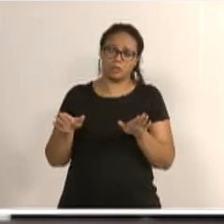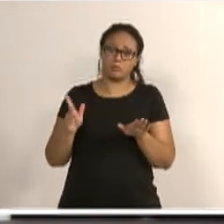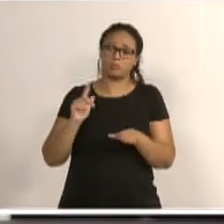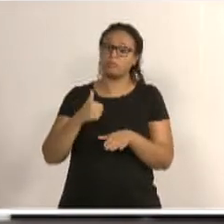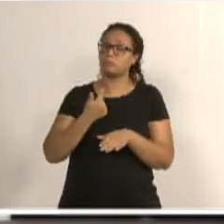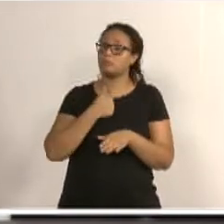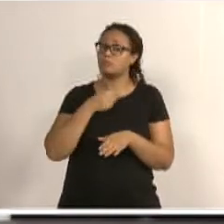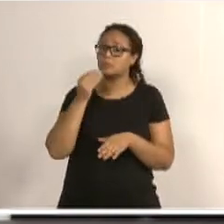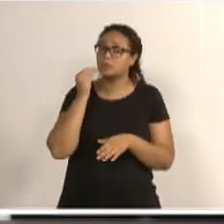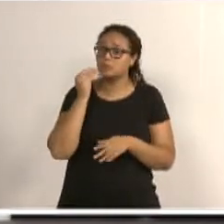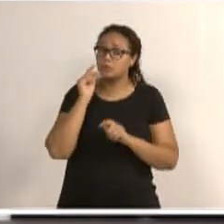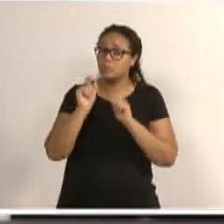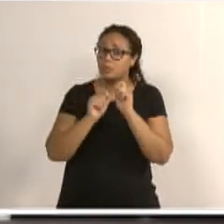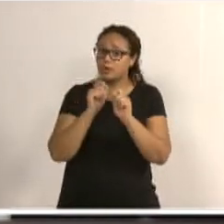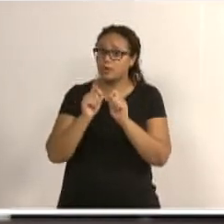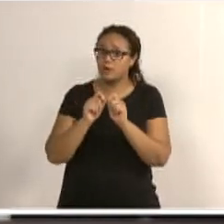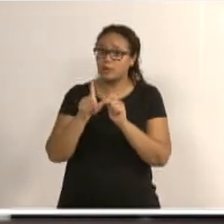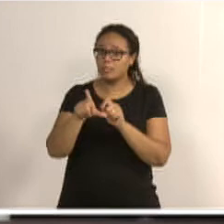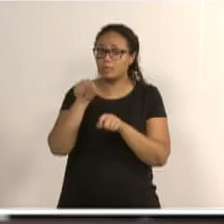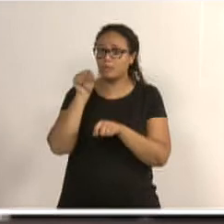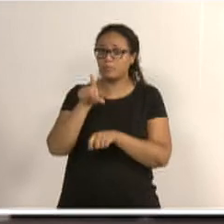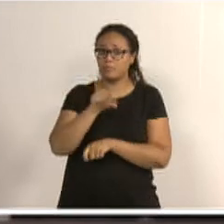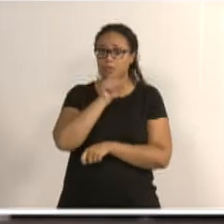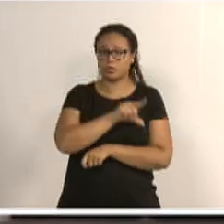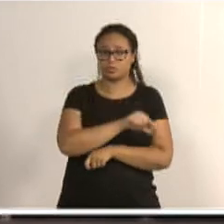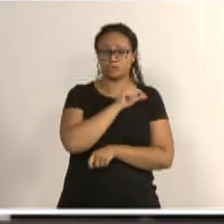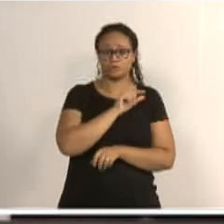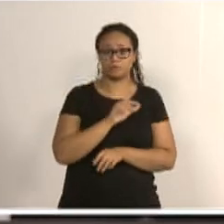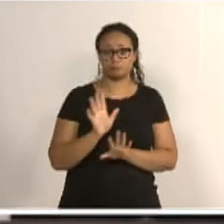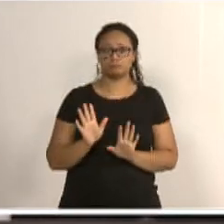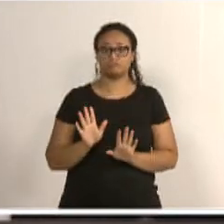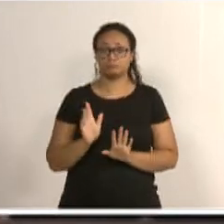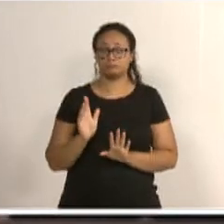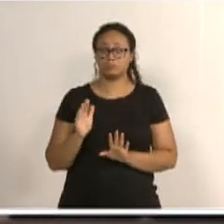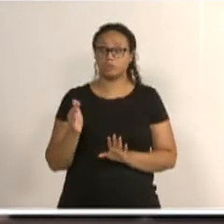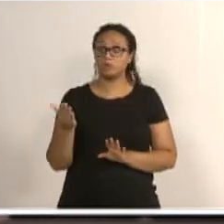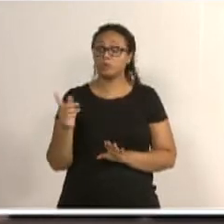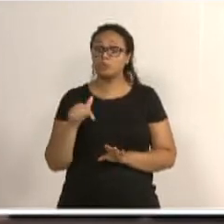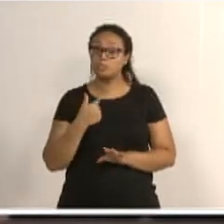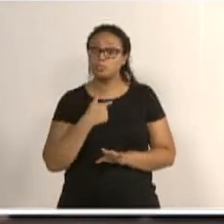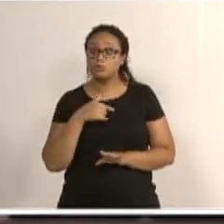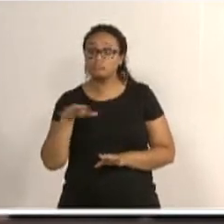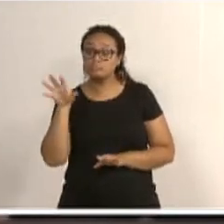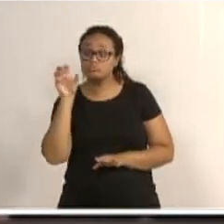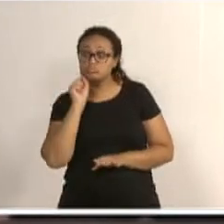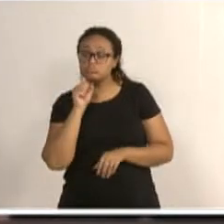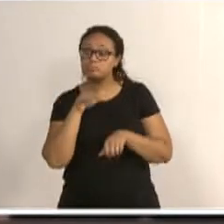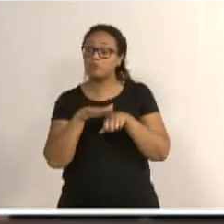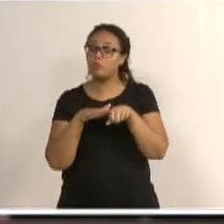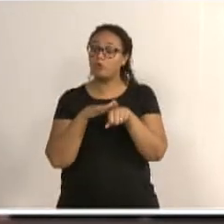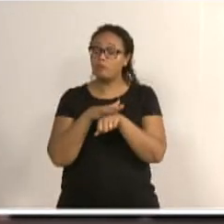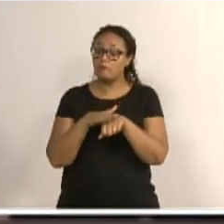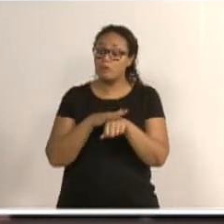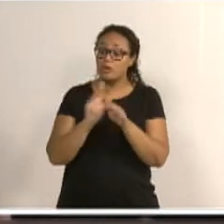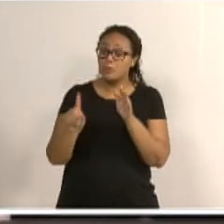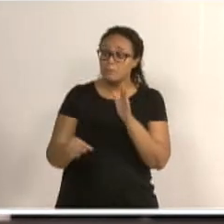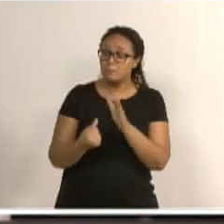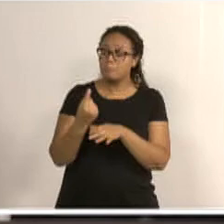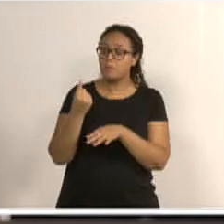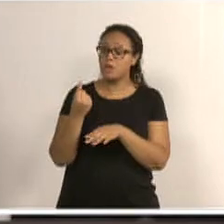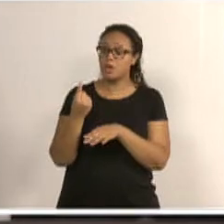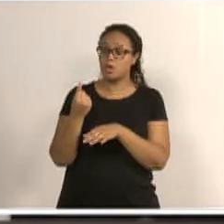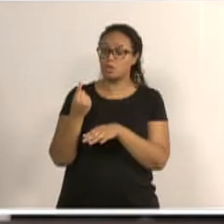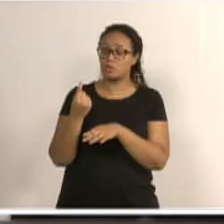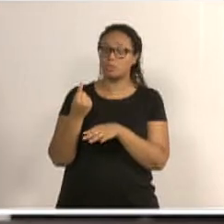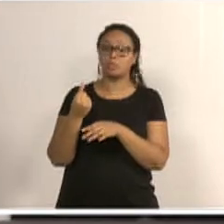uma forma deliberativa. Aqui nós chamamos para a conversa, para ouvir e, primeiramente, escutar o que tem as